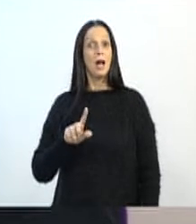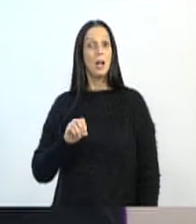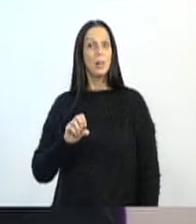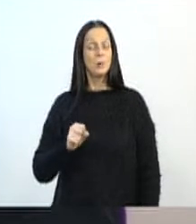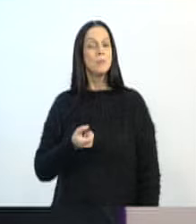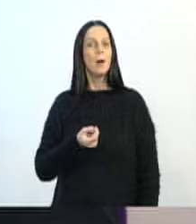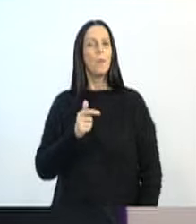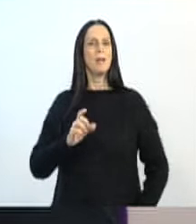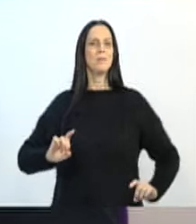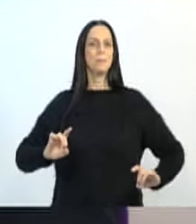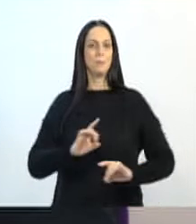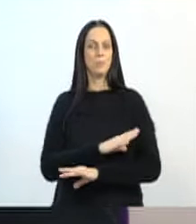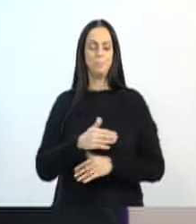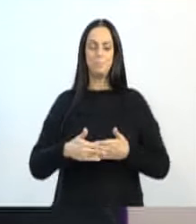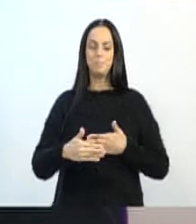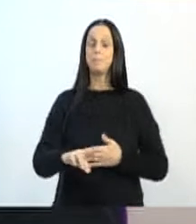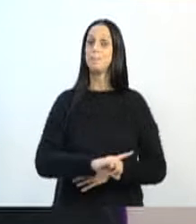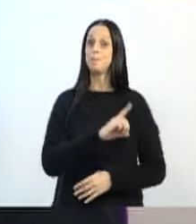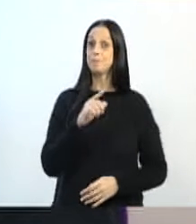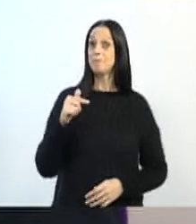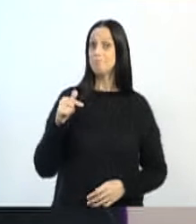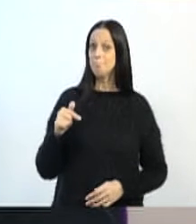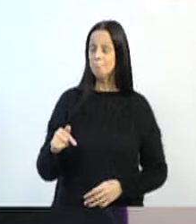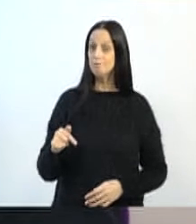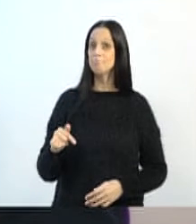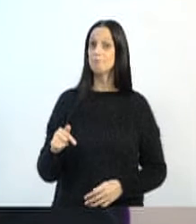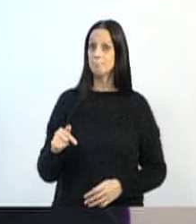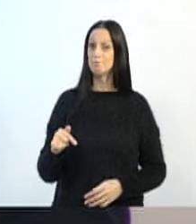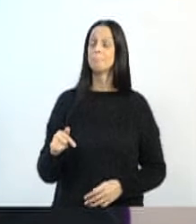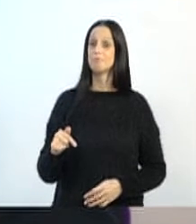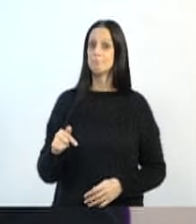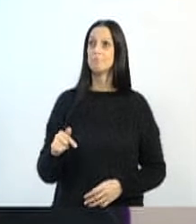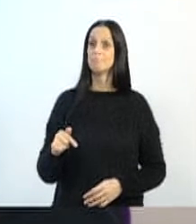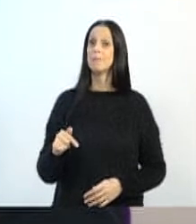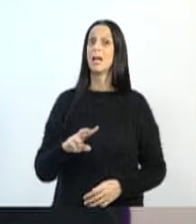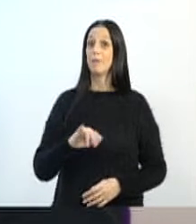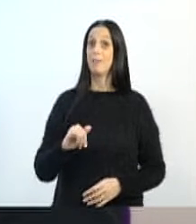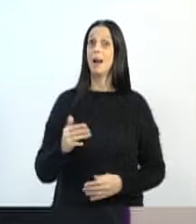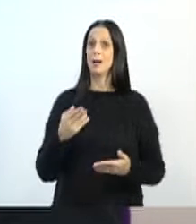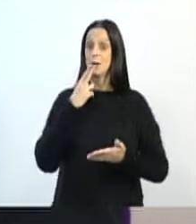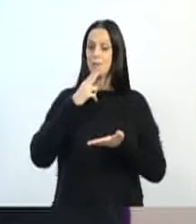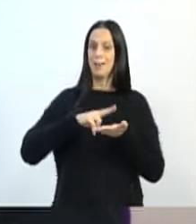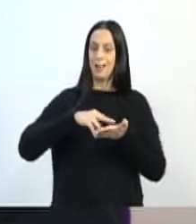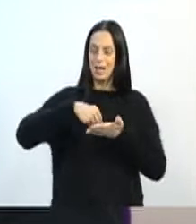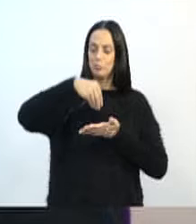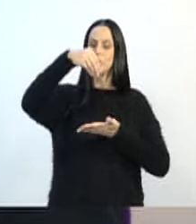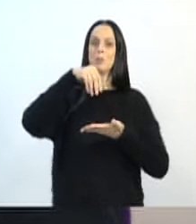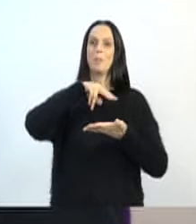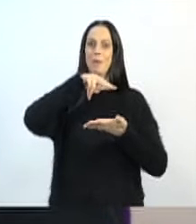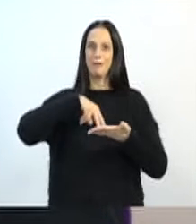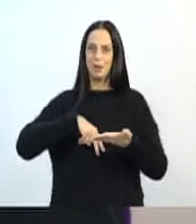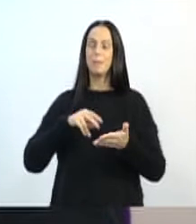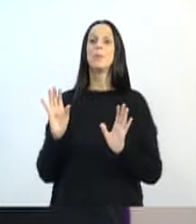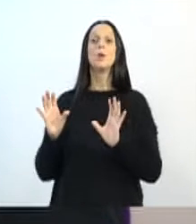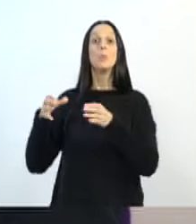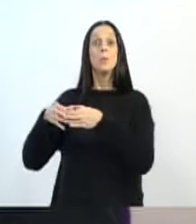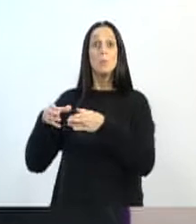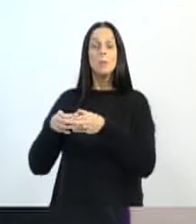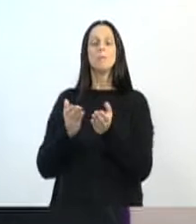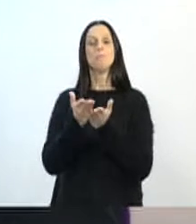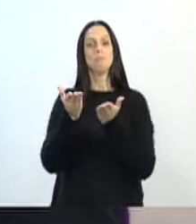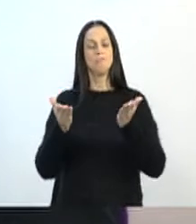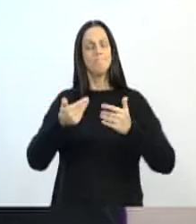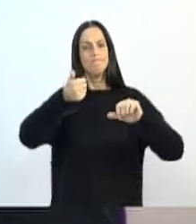Paulozinho, dia 7 agora, foi aberto, para ser aberto os envelopes, a comissão de citação está